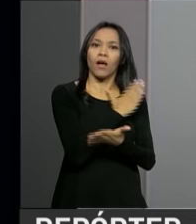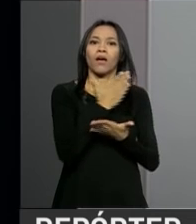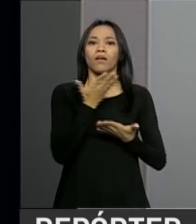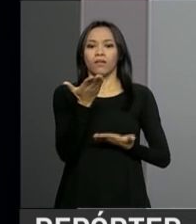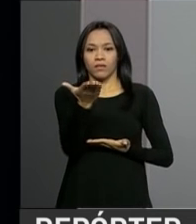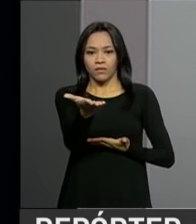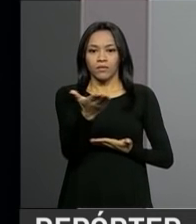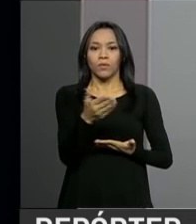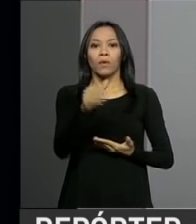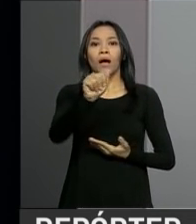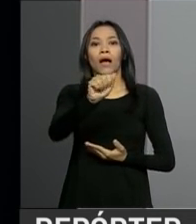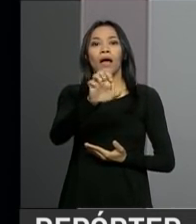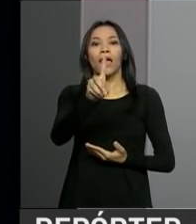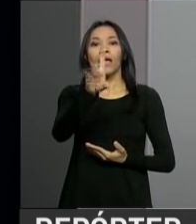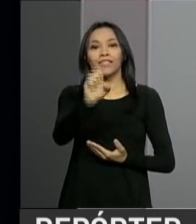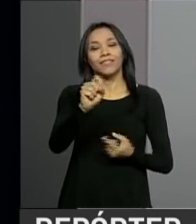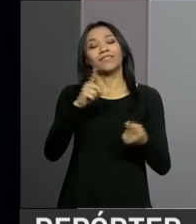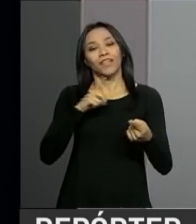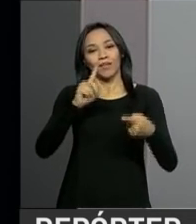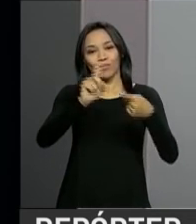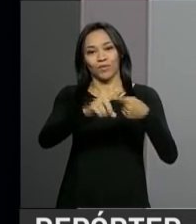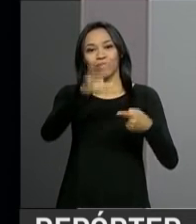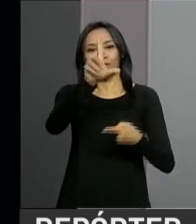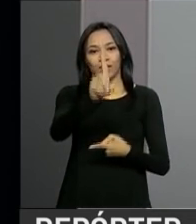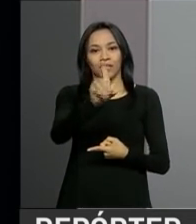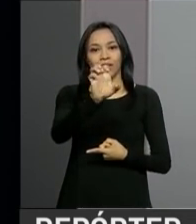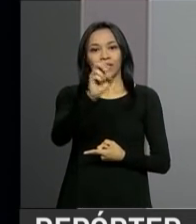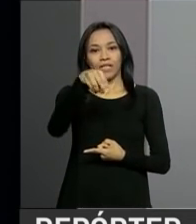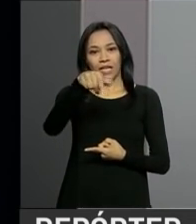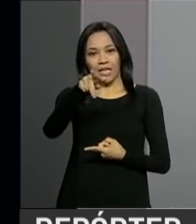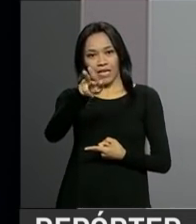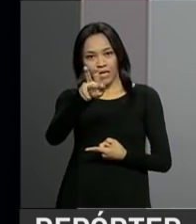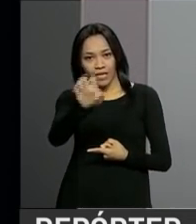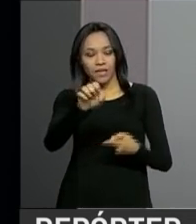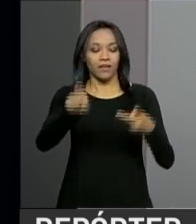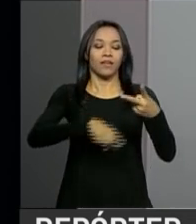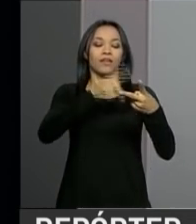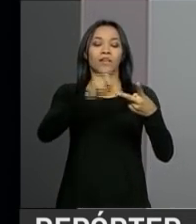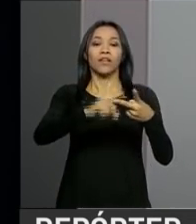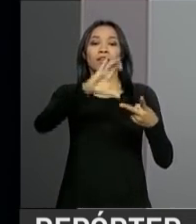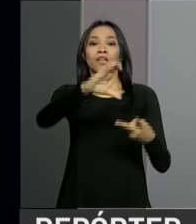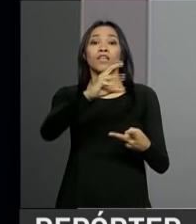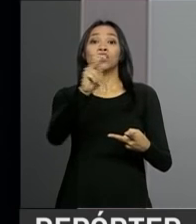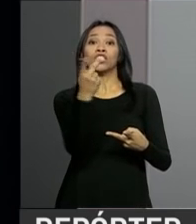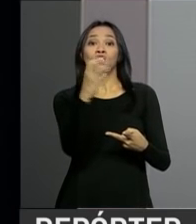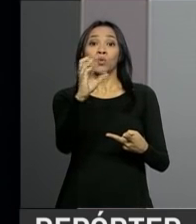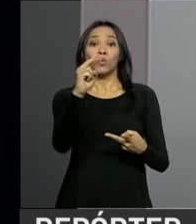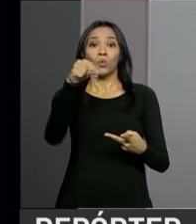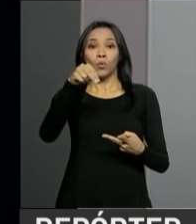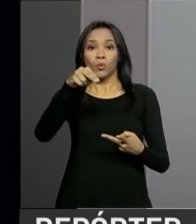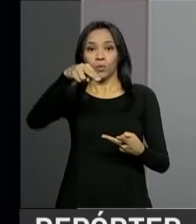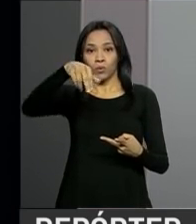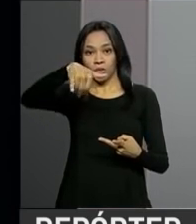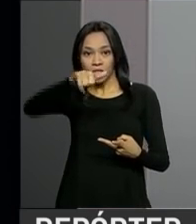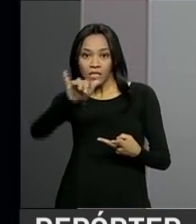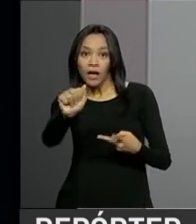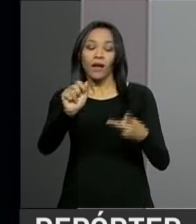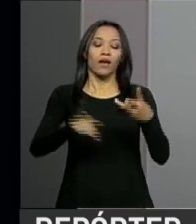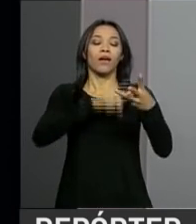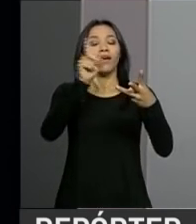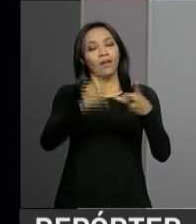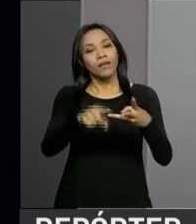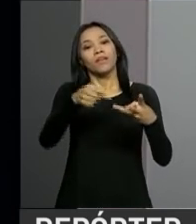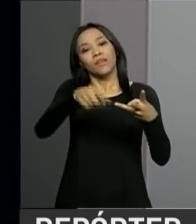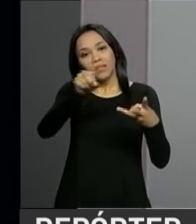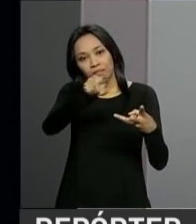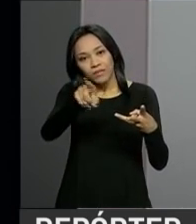eh dengue chicungunha zic vírus Talvez ano que vem tenha outro vírus Então o que nós temos que fazer é